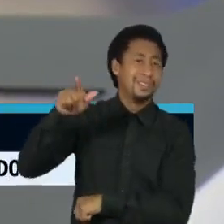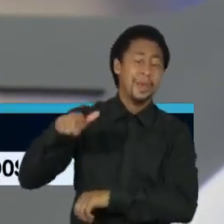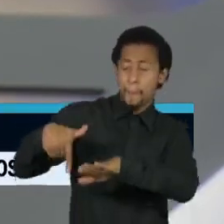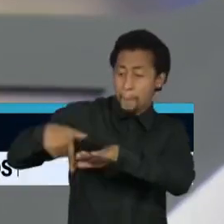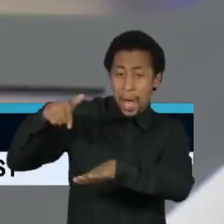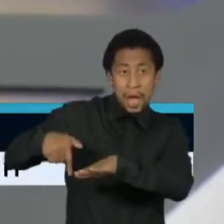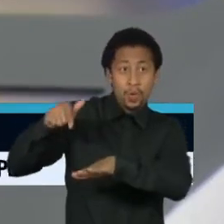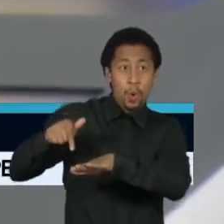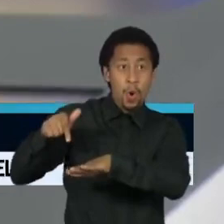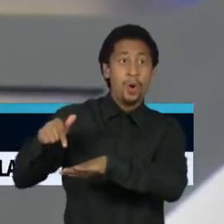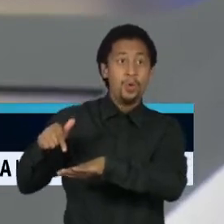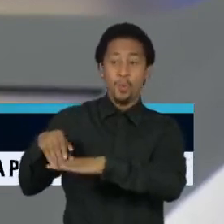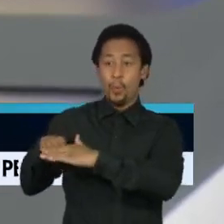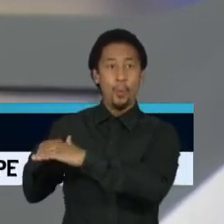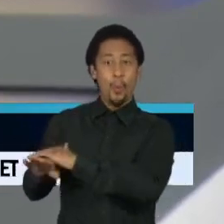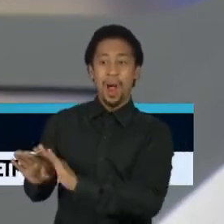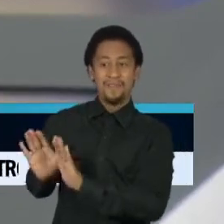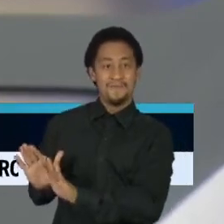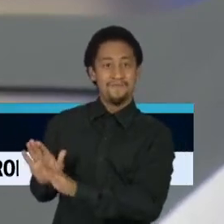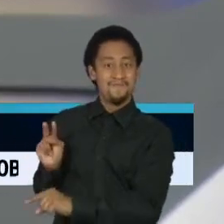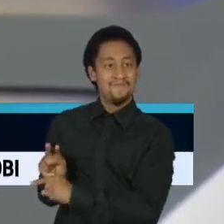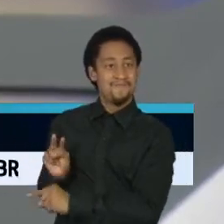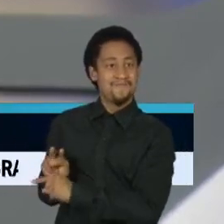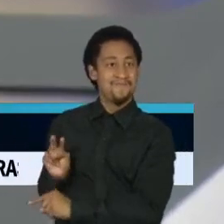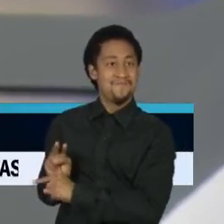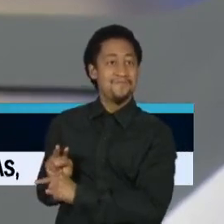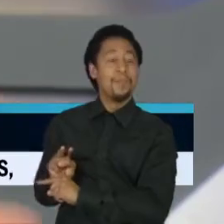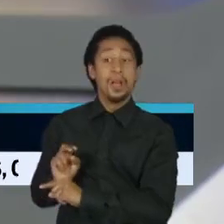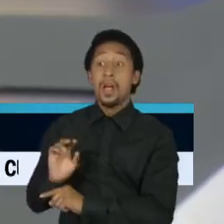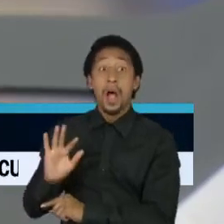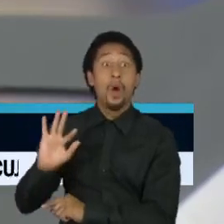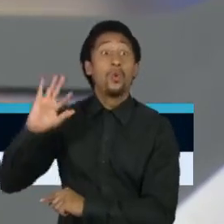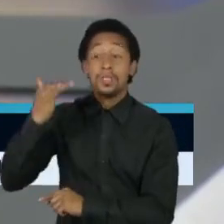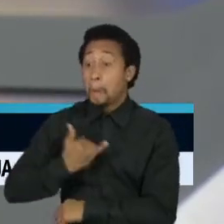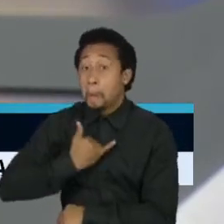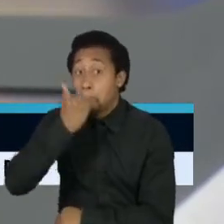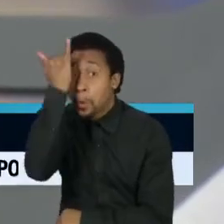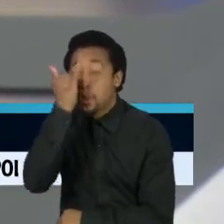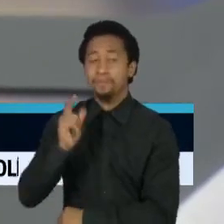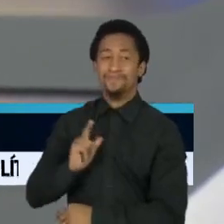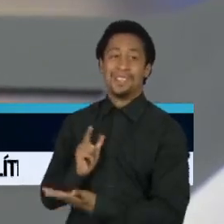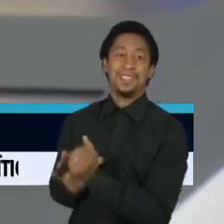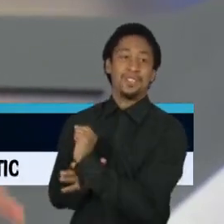decisão de não fazer. E agora, quando vem a consequência, eles ficam querendo improvisar. Assim,